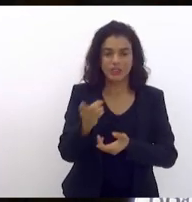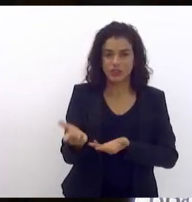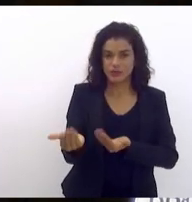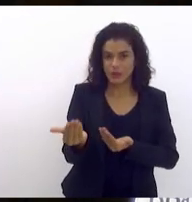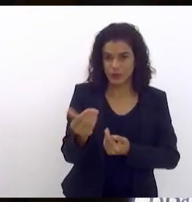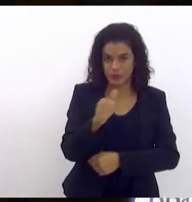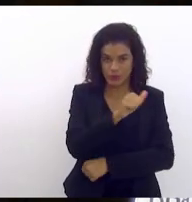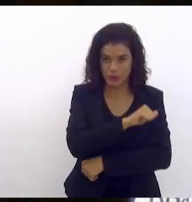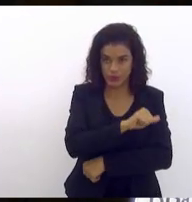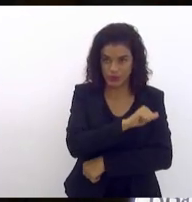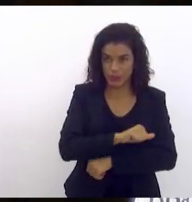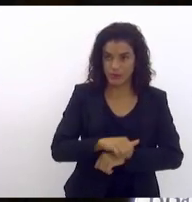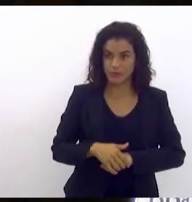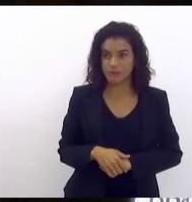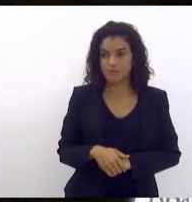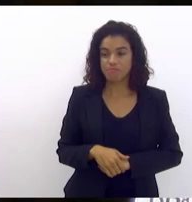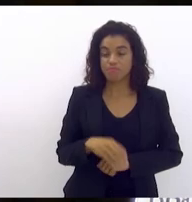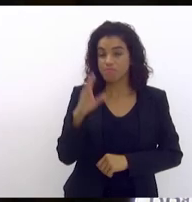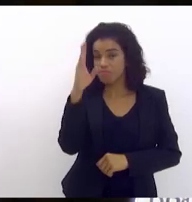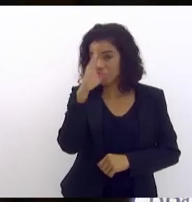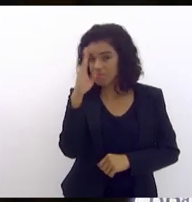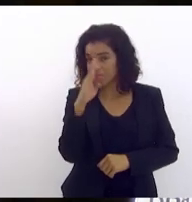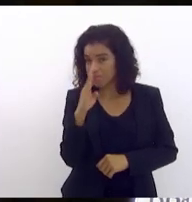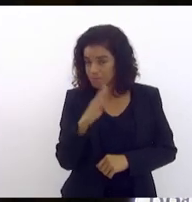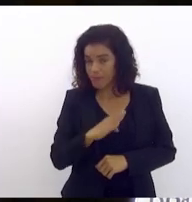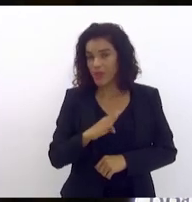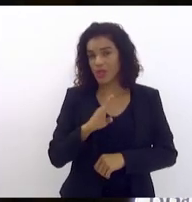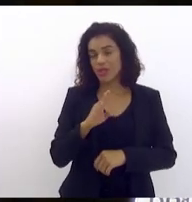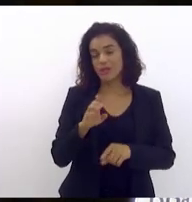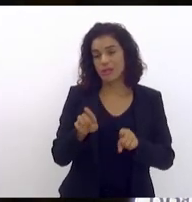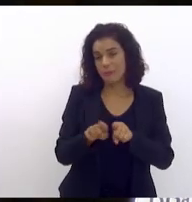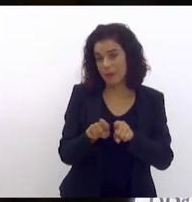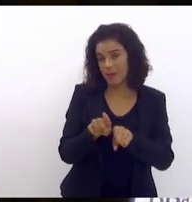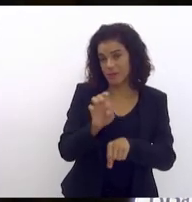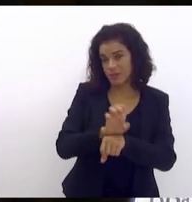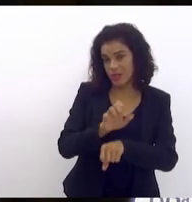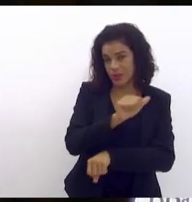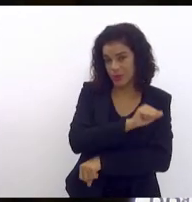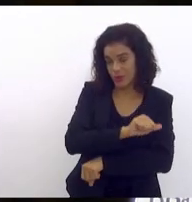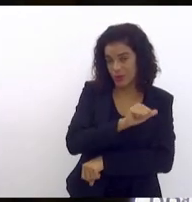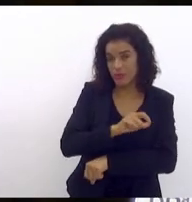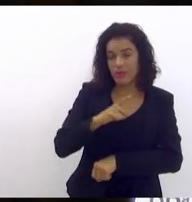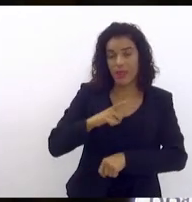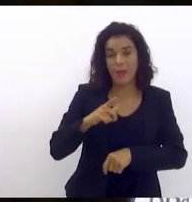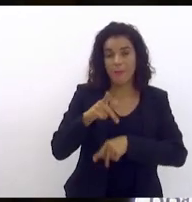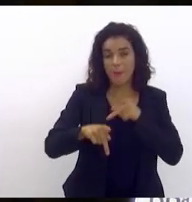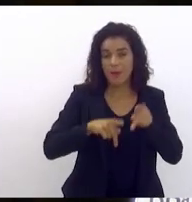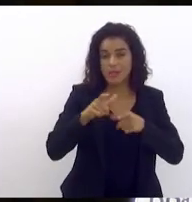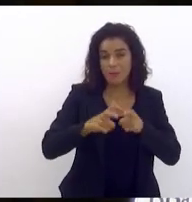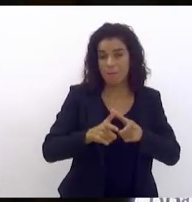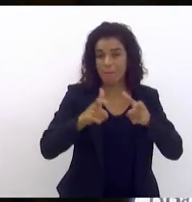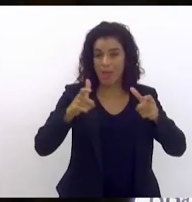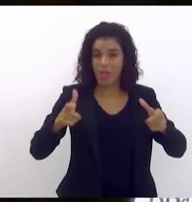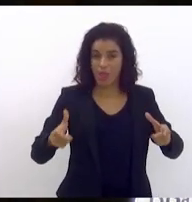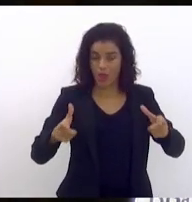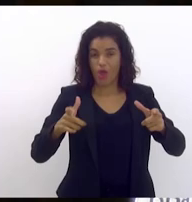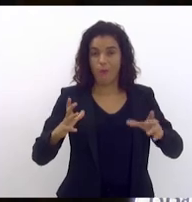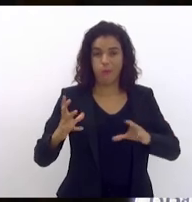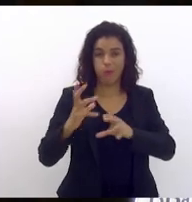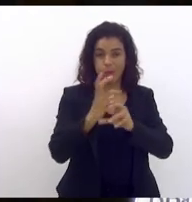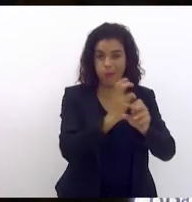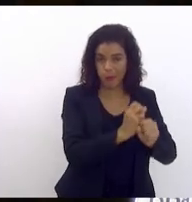Estado do Rio de Janeiro Vejam o Brasil e o estado do Rio de Janeiro vivem a maior população jovem da sua história seu bônus